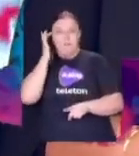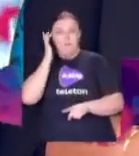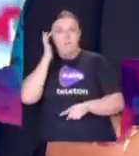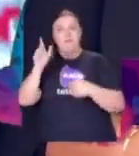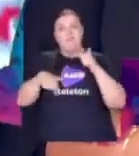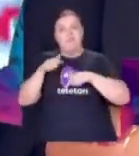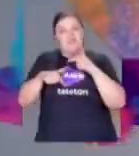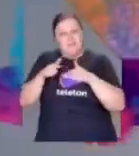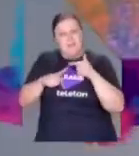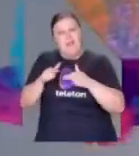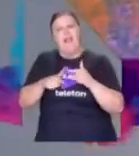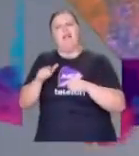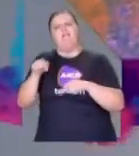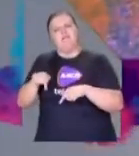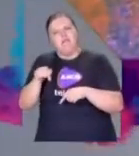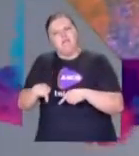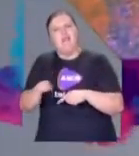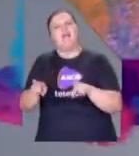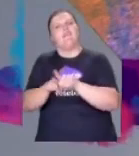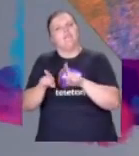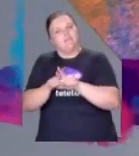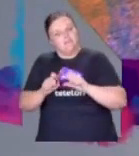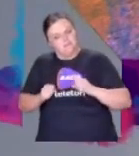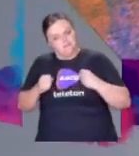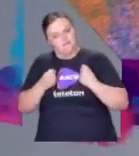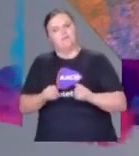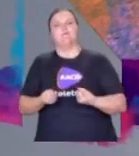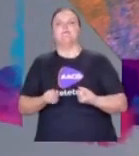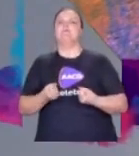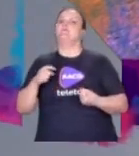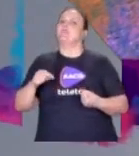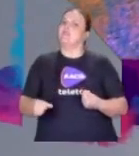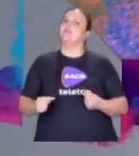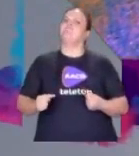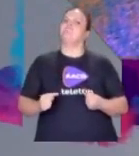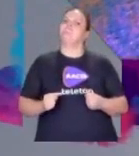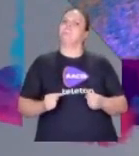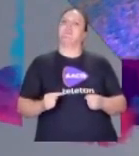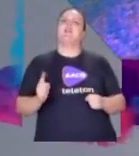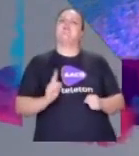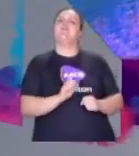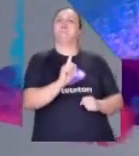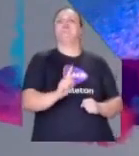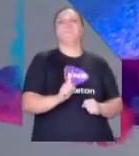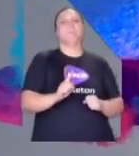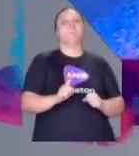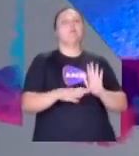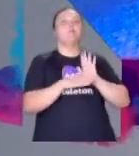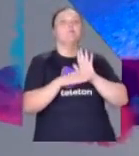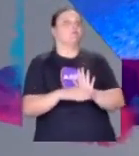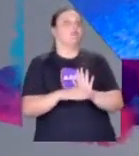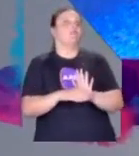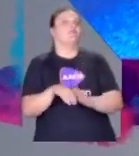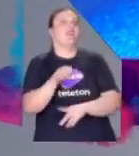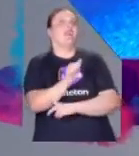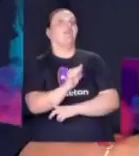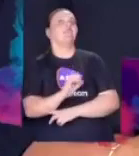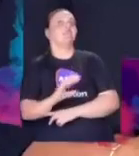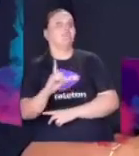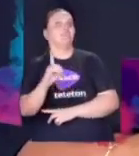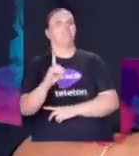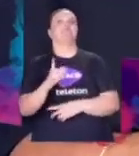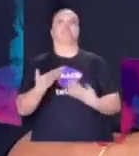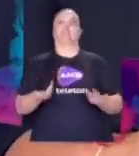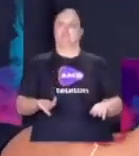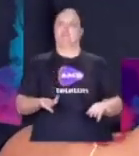tem doação, vamos para o Teleton, vamos ajudar a CD, vem muita doação, tanto da própria empresa, quanto